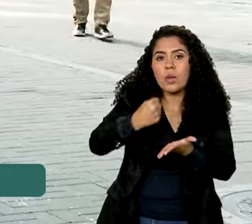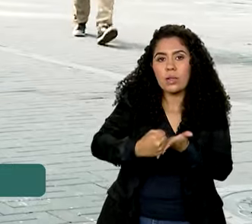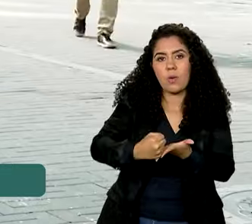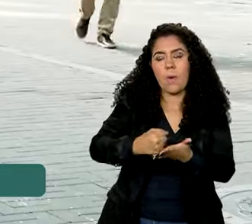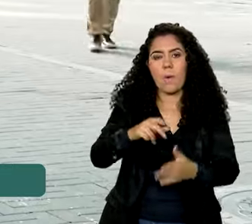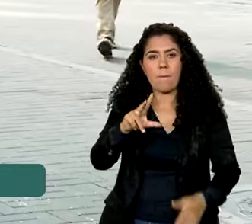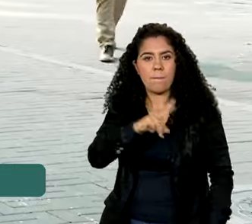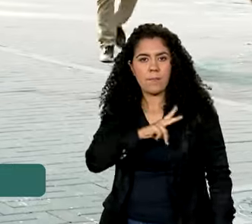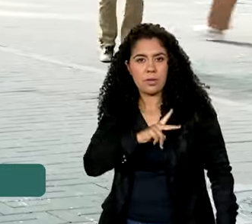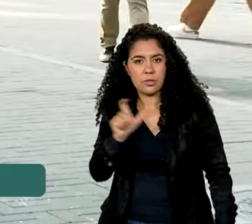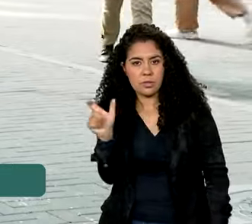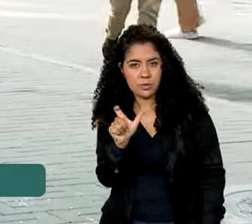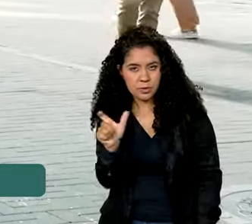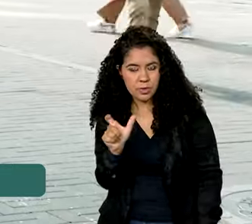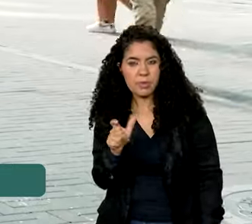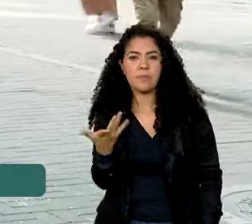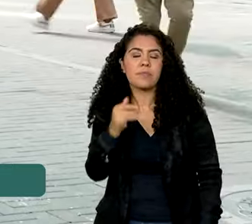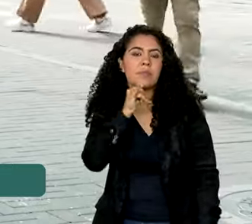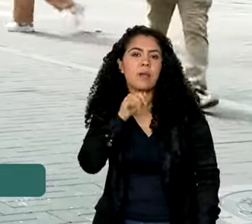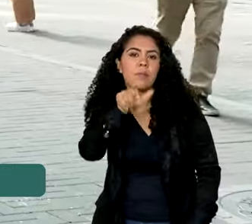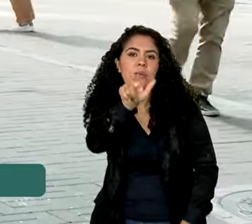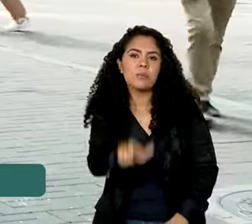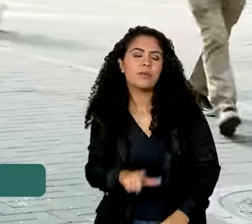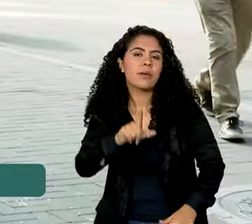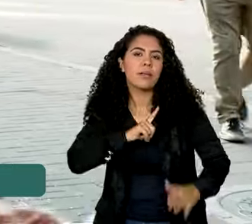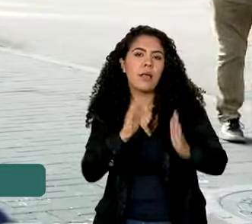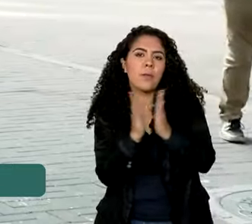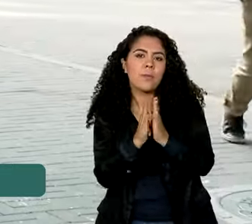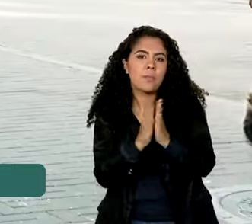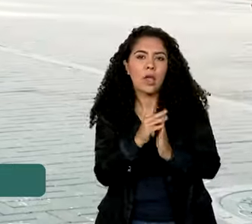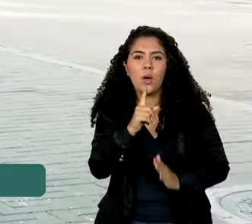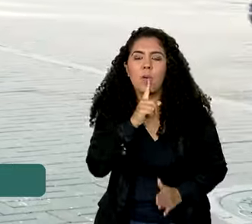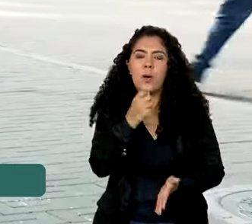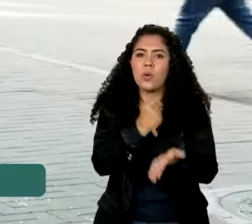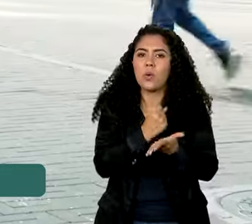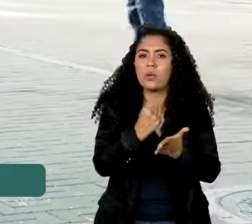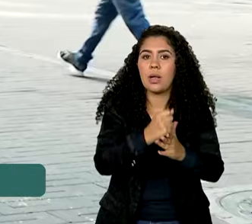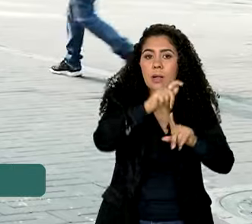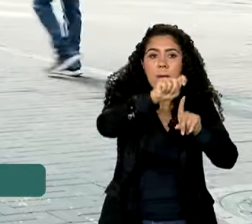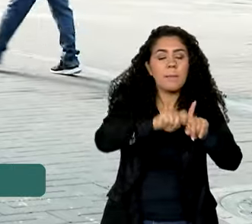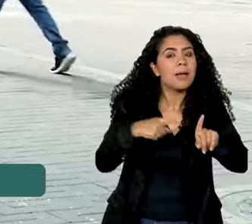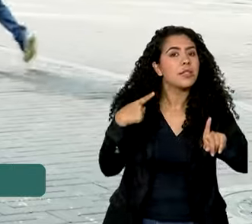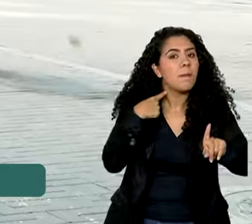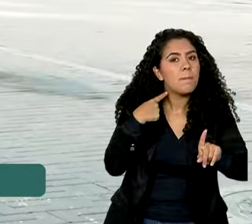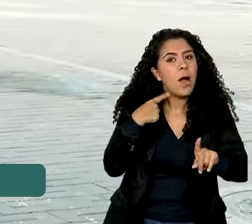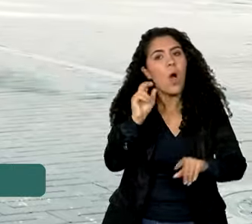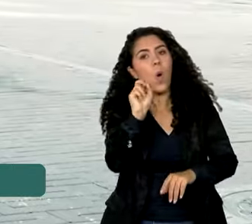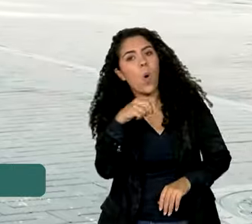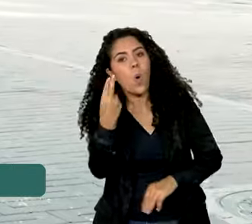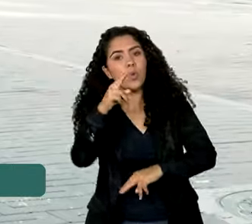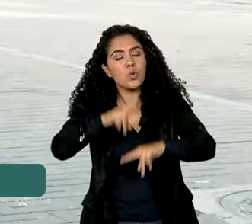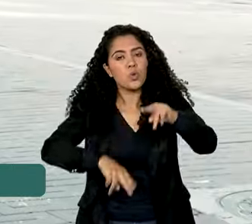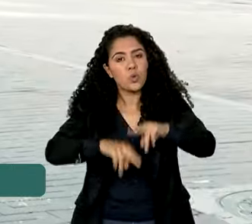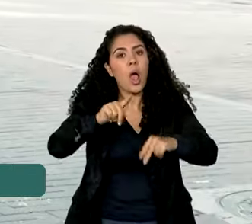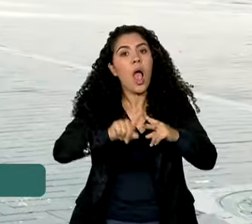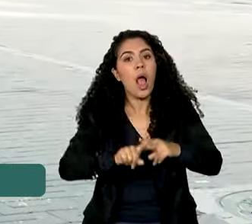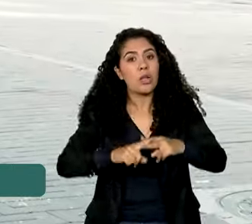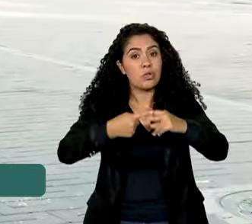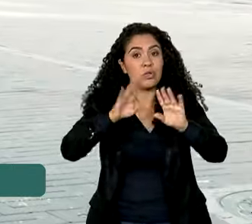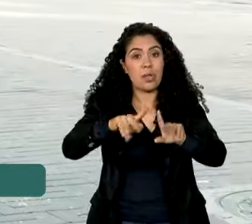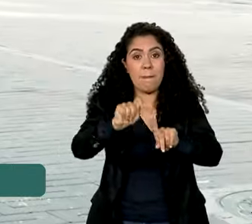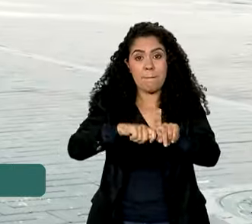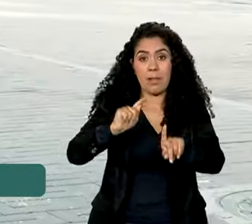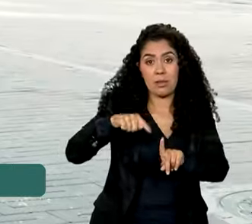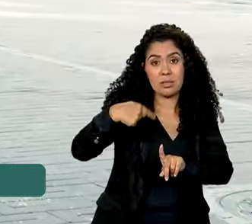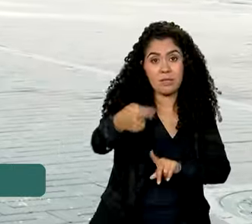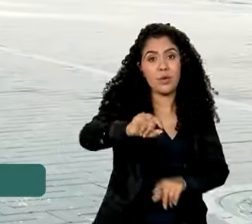Para aquelas pessoas que têm o aniversário do contrato em maio ou em junho, o reajuste já deve vir no próximo